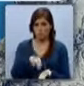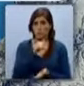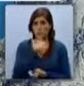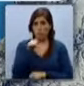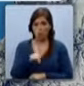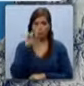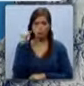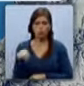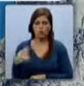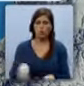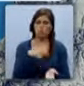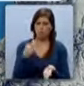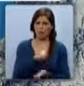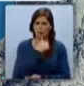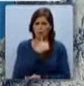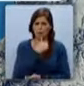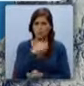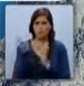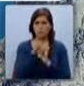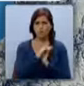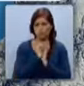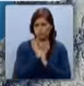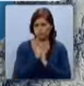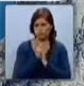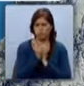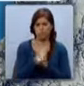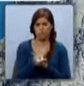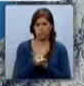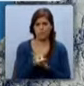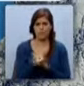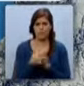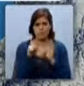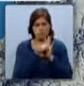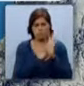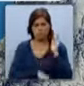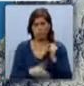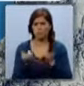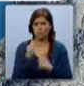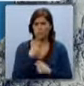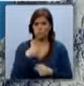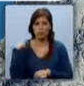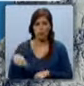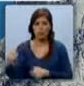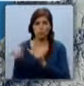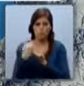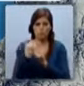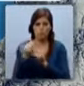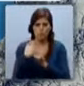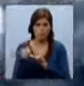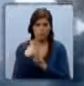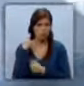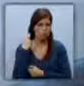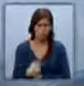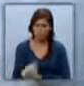os dias decisões. Eu tenho tantos processos. Todos os dias chegam decisões. Todos os dias recebo